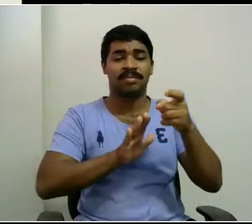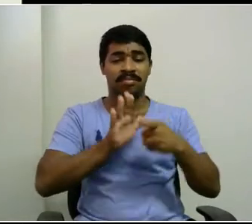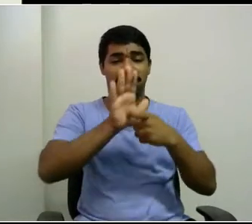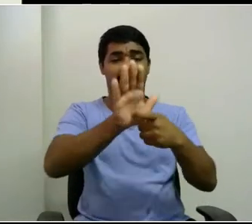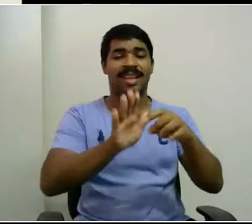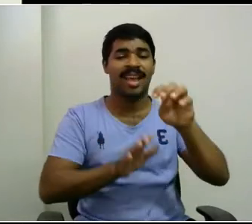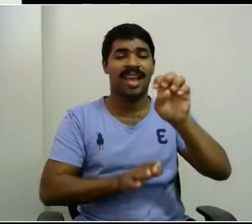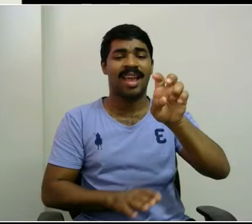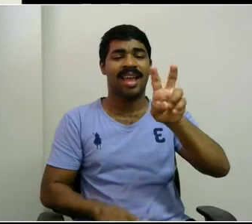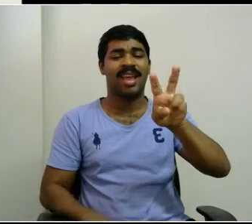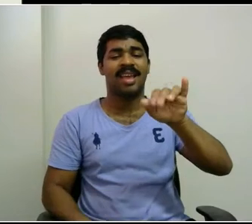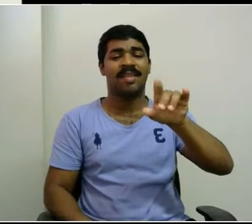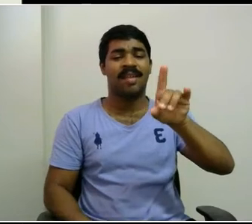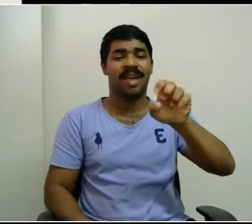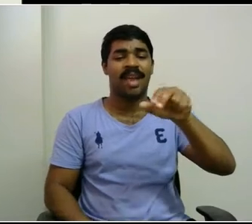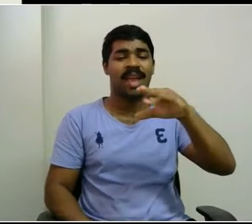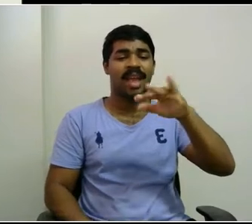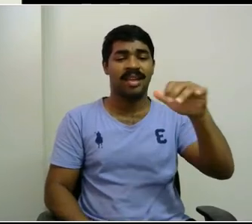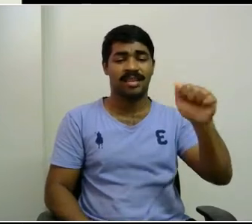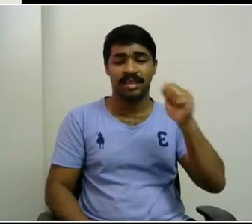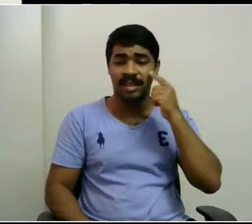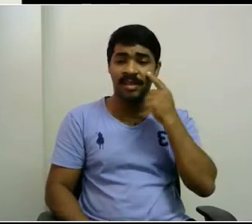Ó, raiz de 3,